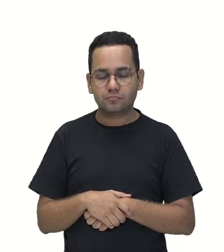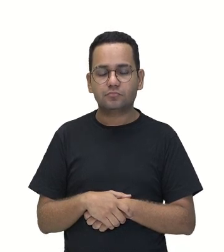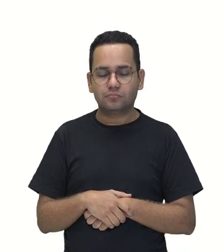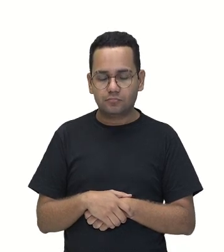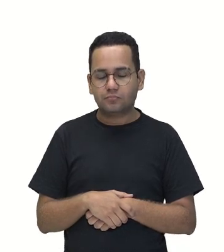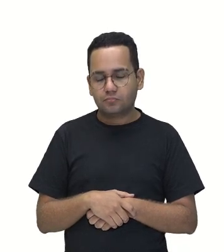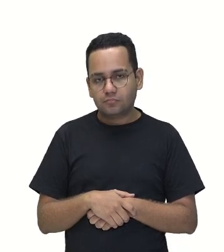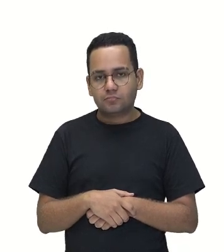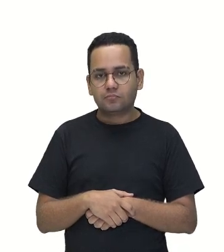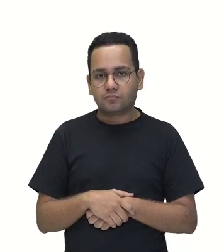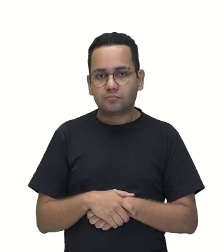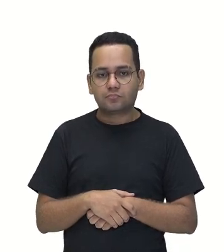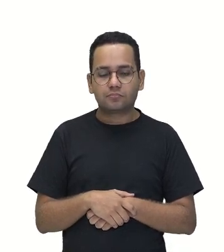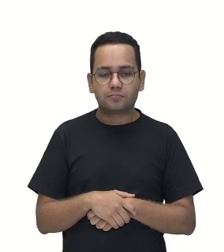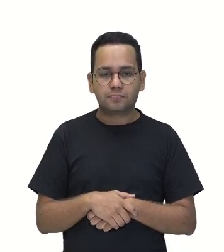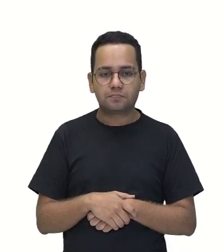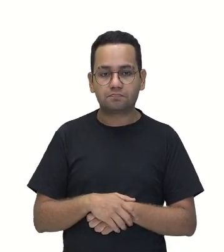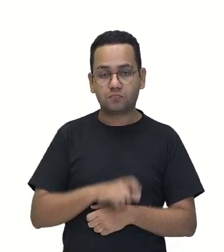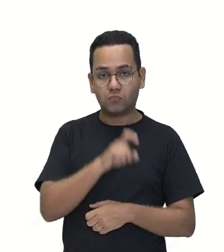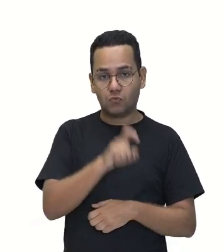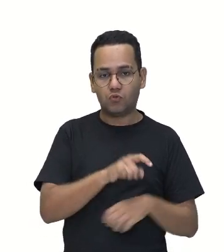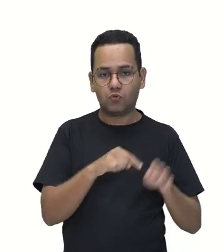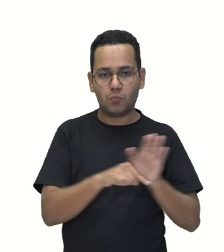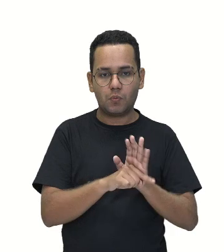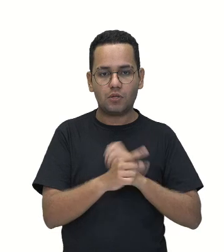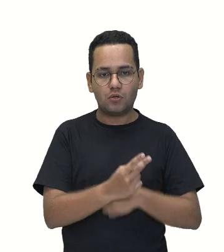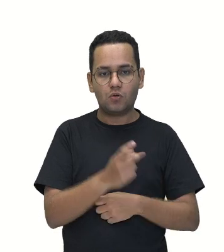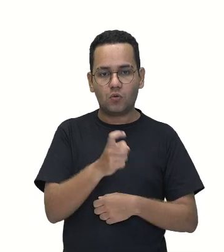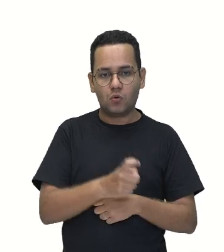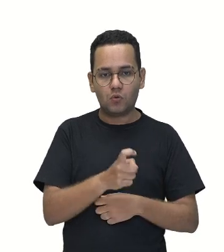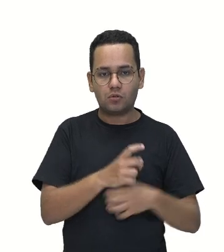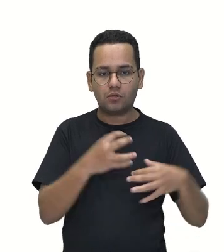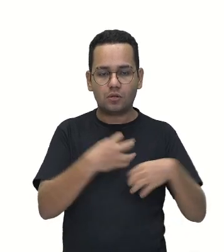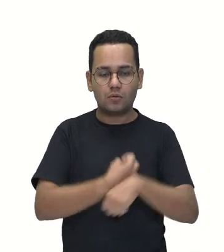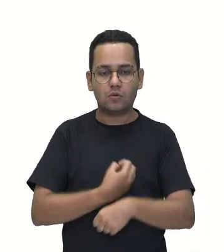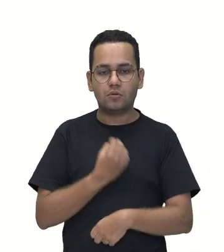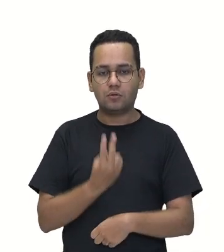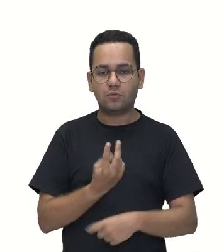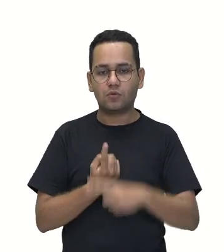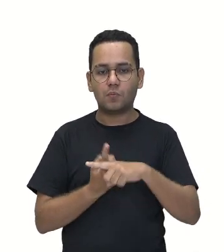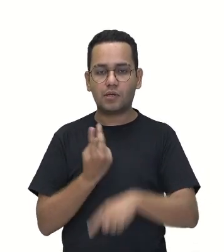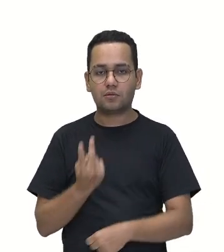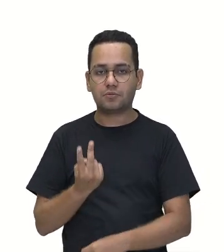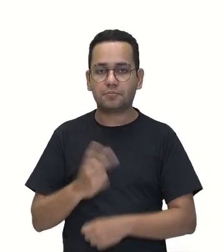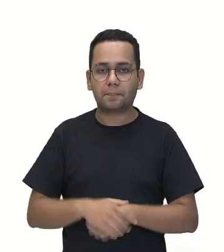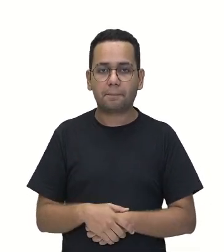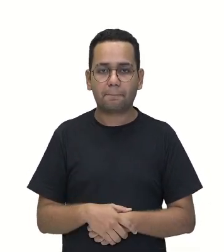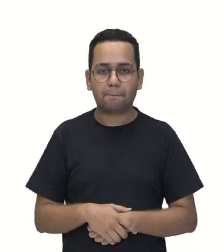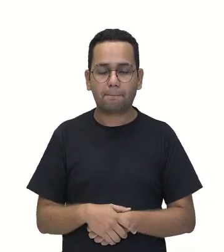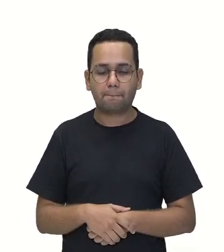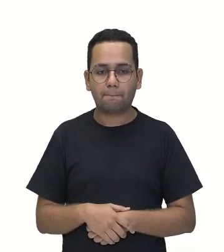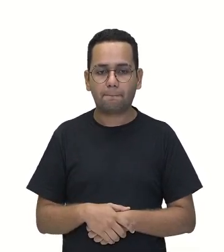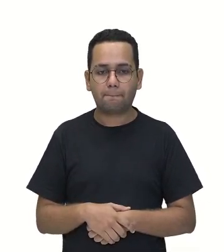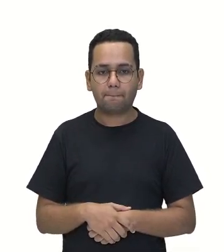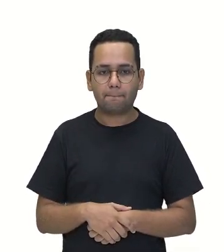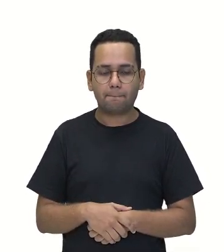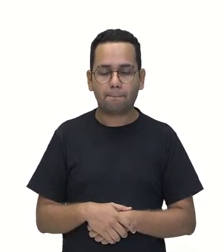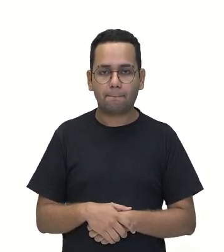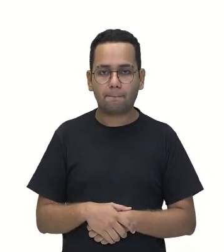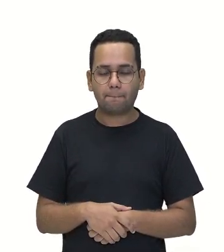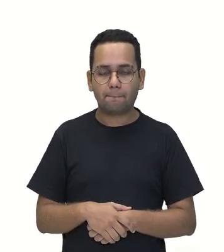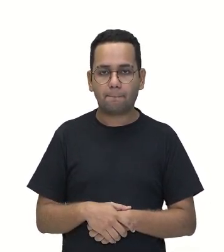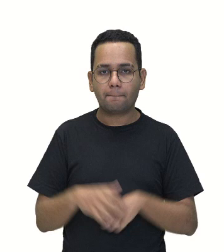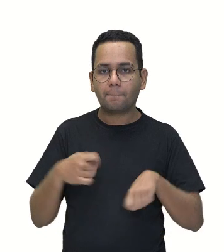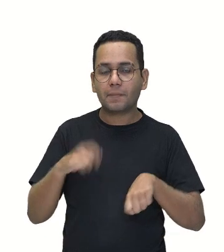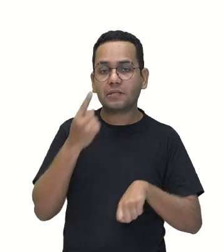membro e os que não tem letra né vão para o segundo membro sempre observando pessoal